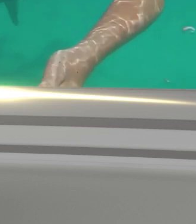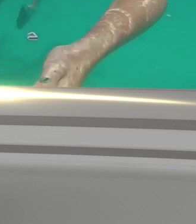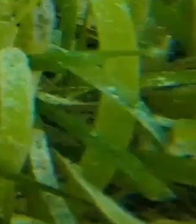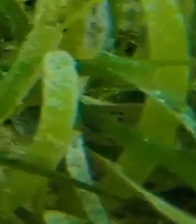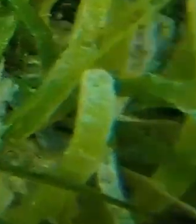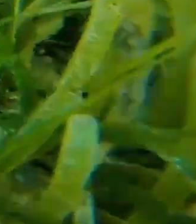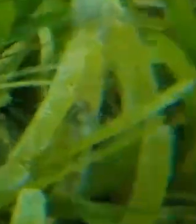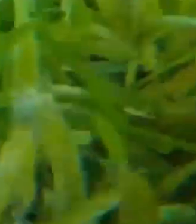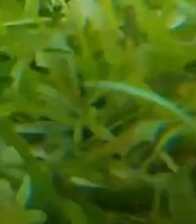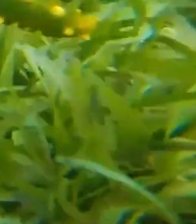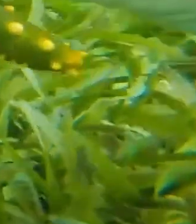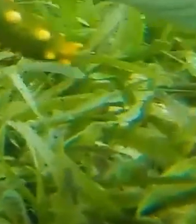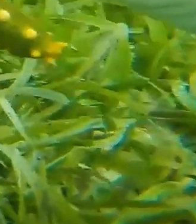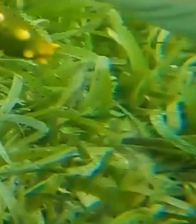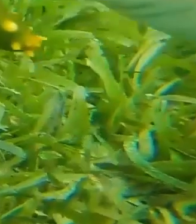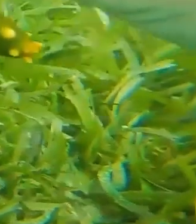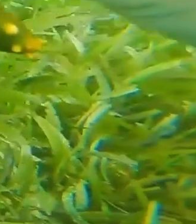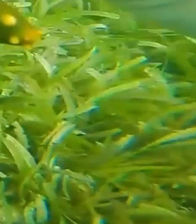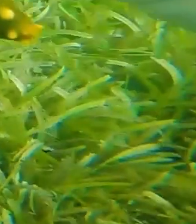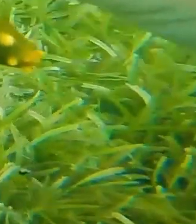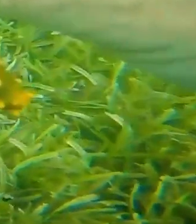acessibilidade.